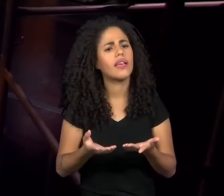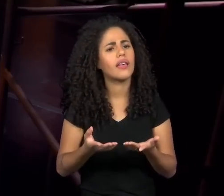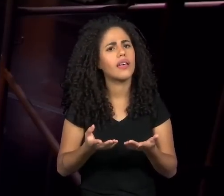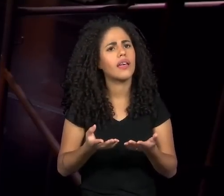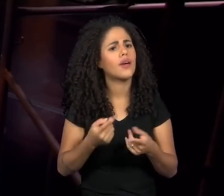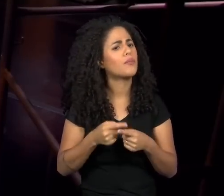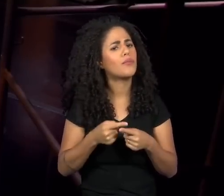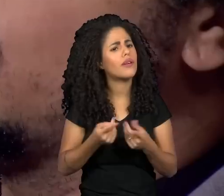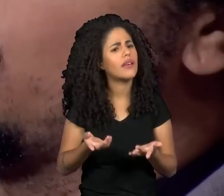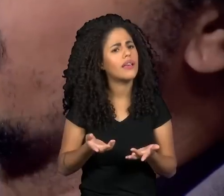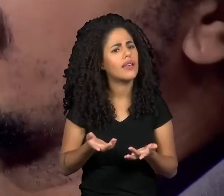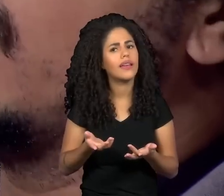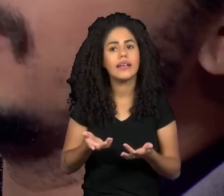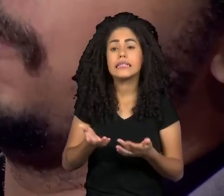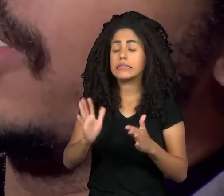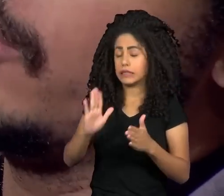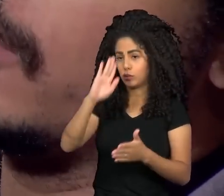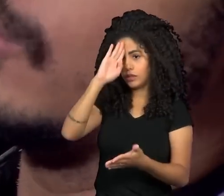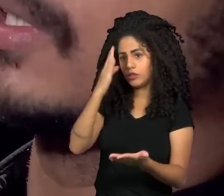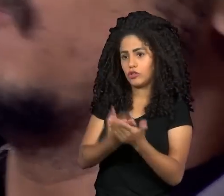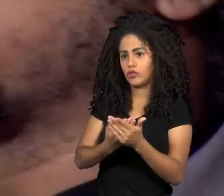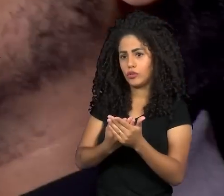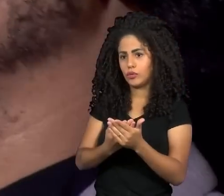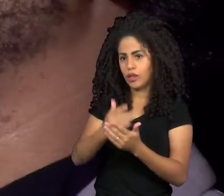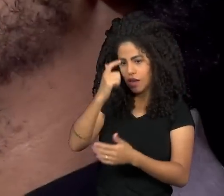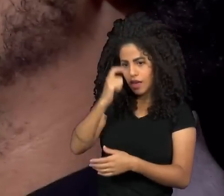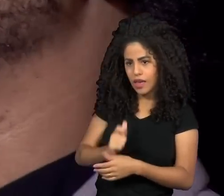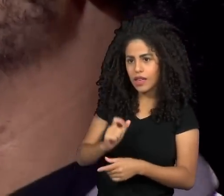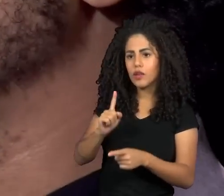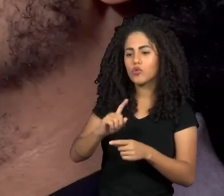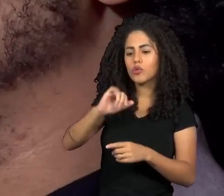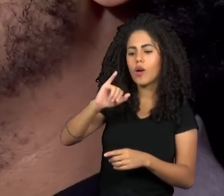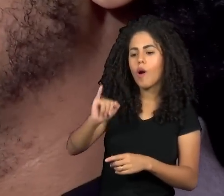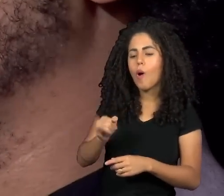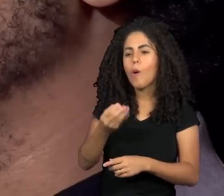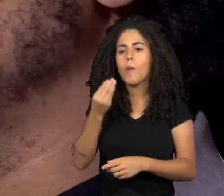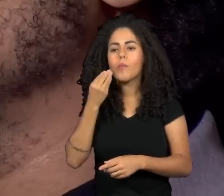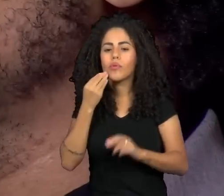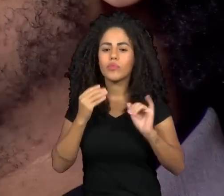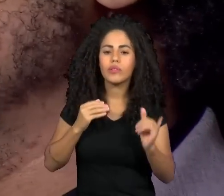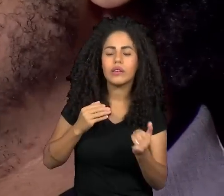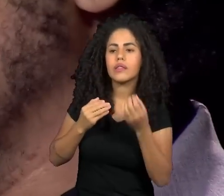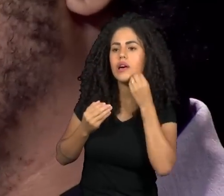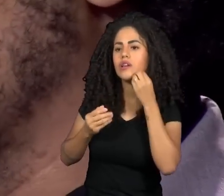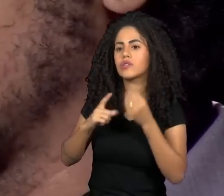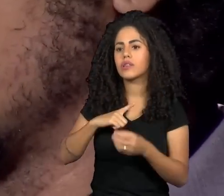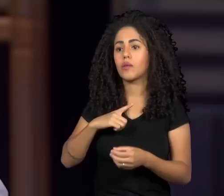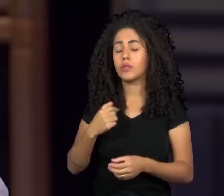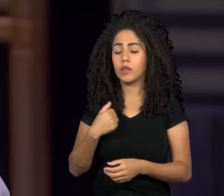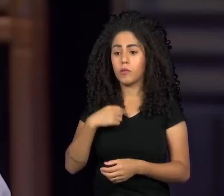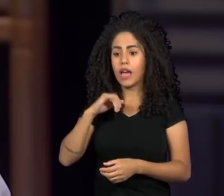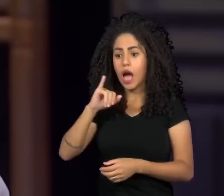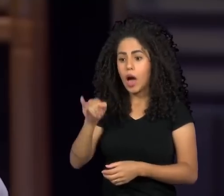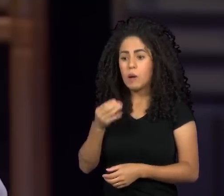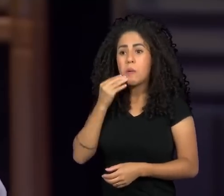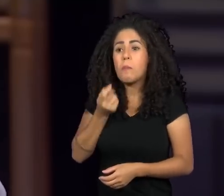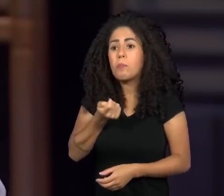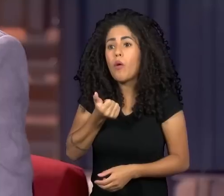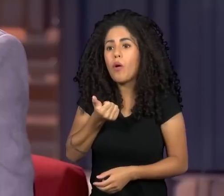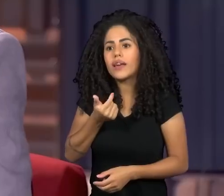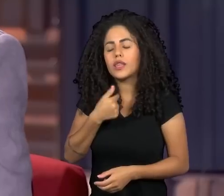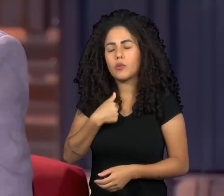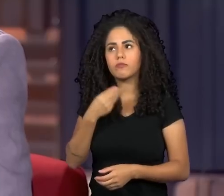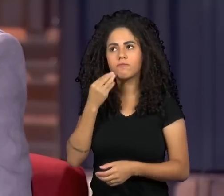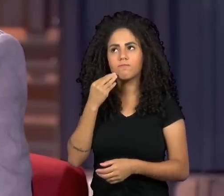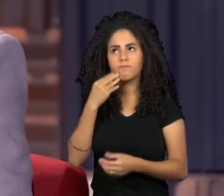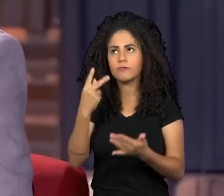quê? Eu acredito que no meu caso é porque eu já tenho tão poucas oportunidades, sacou? Que a Sei. gente não se permite errar. Que pode ser a última, né? A gente não